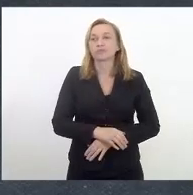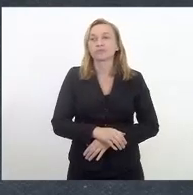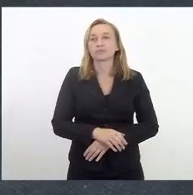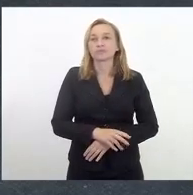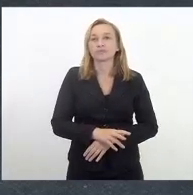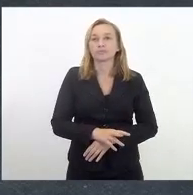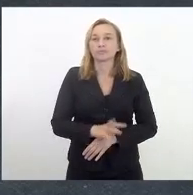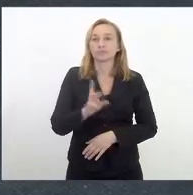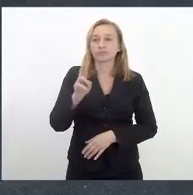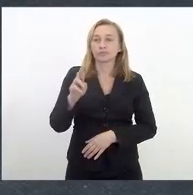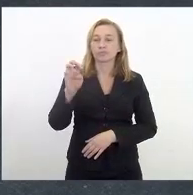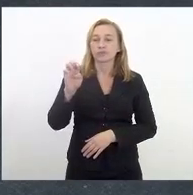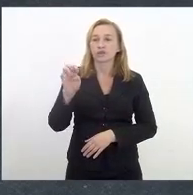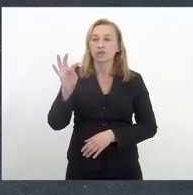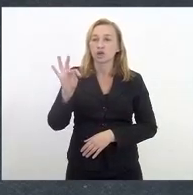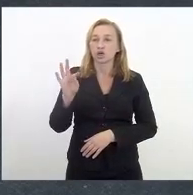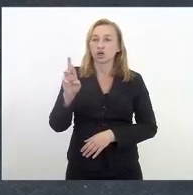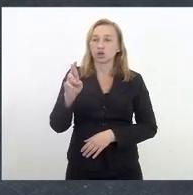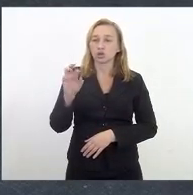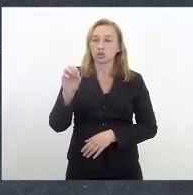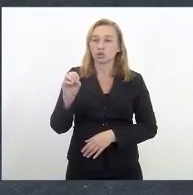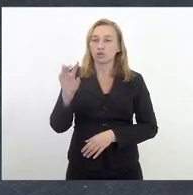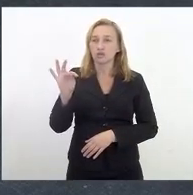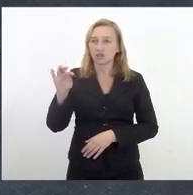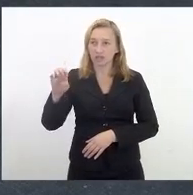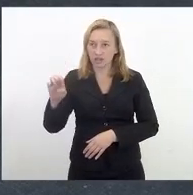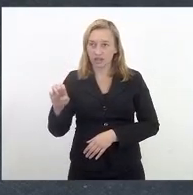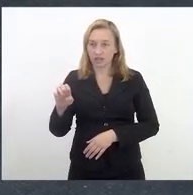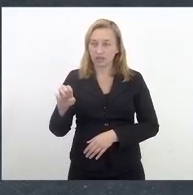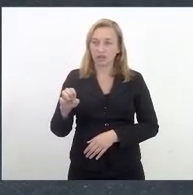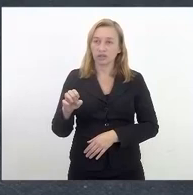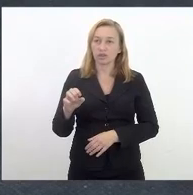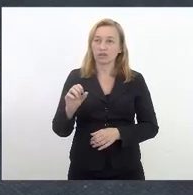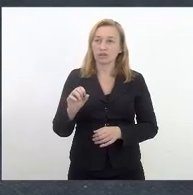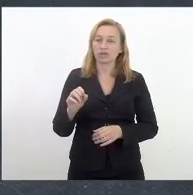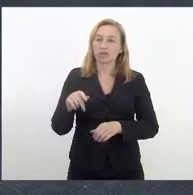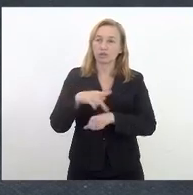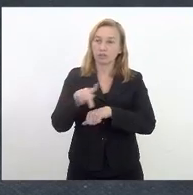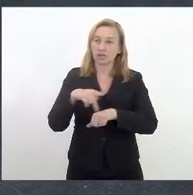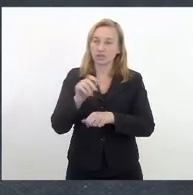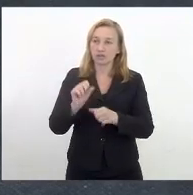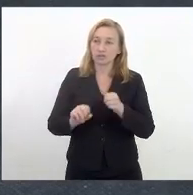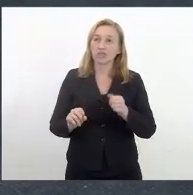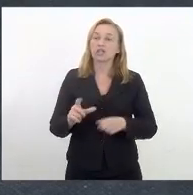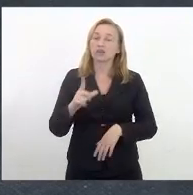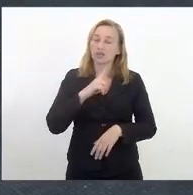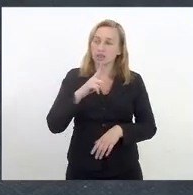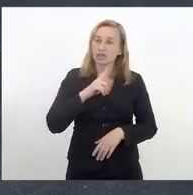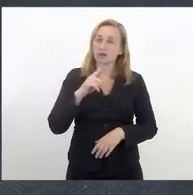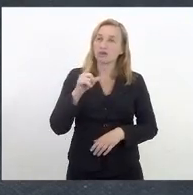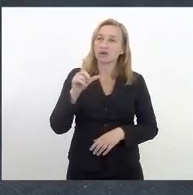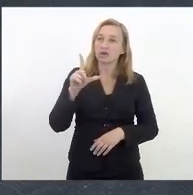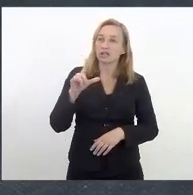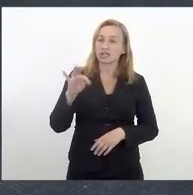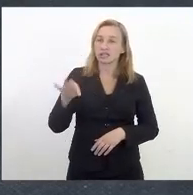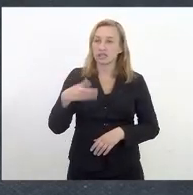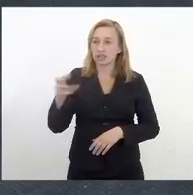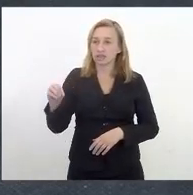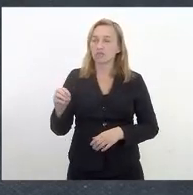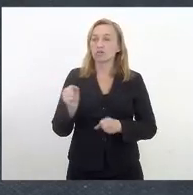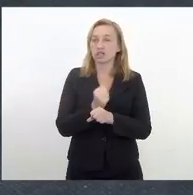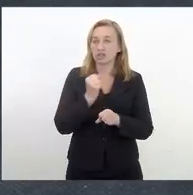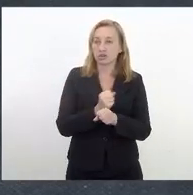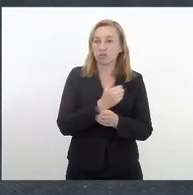retrofit foi feito nesse prédio a deter licitação e as obras se iniciaram